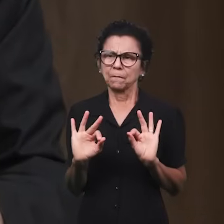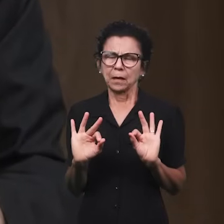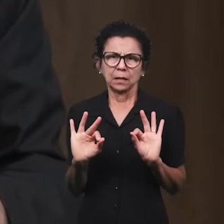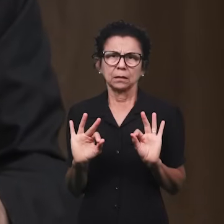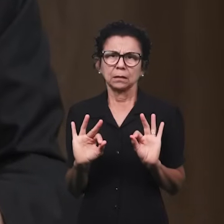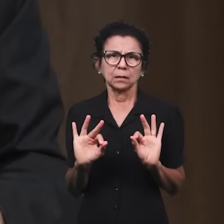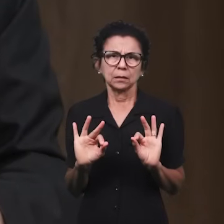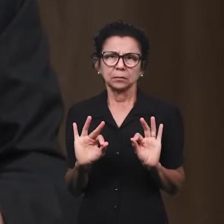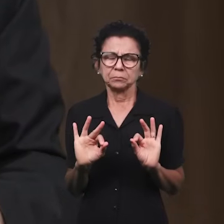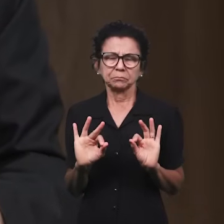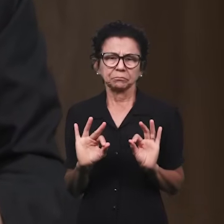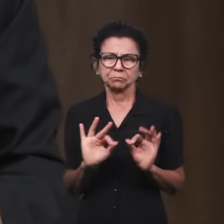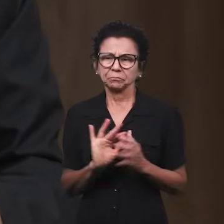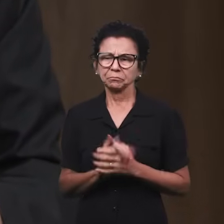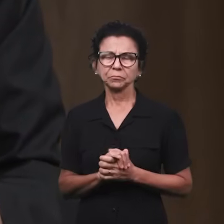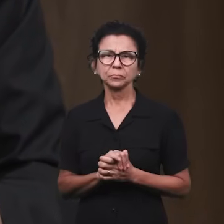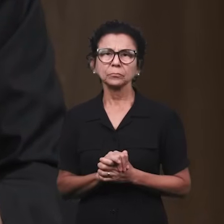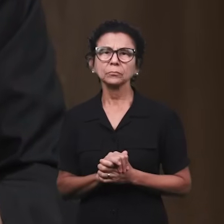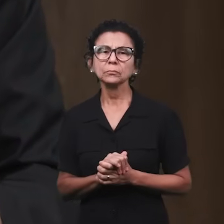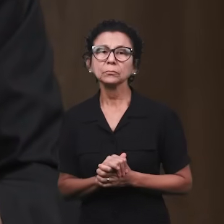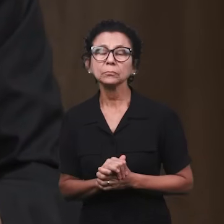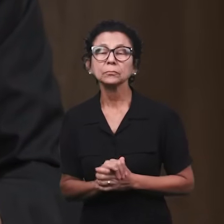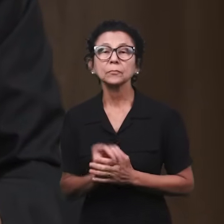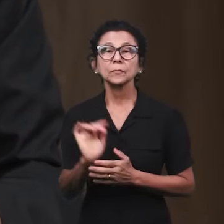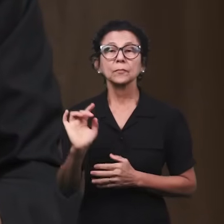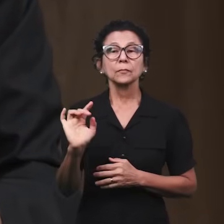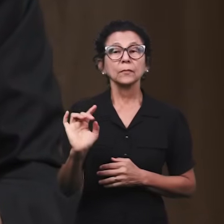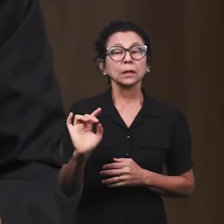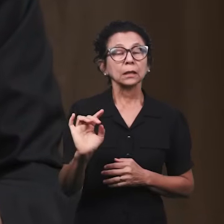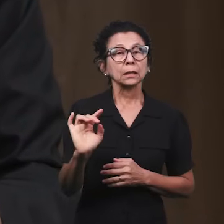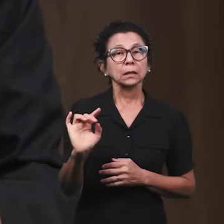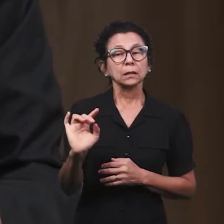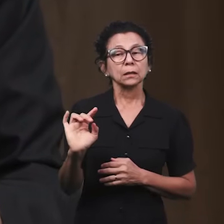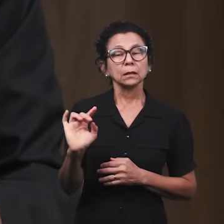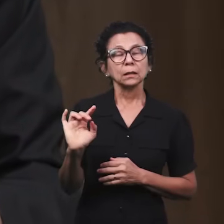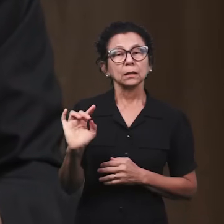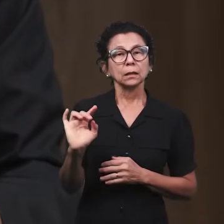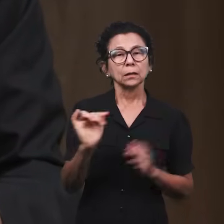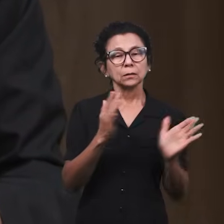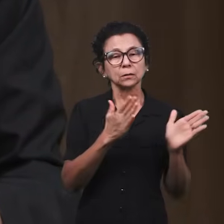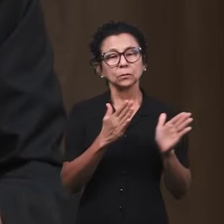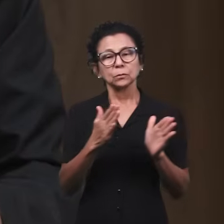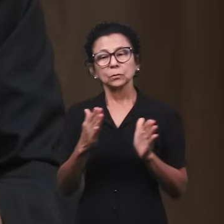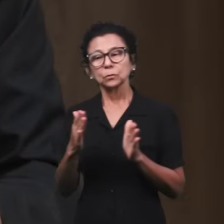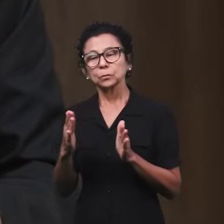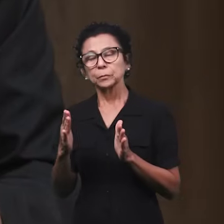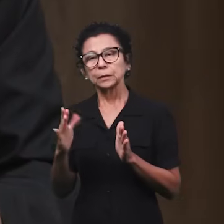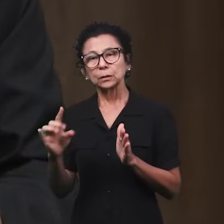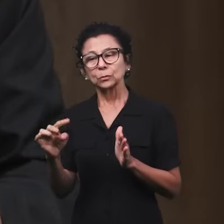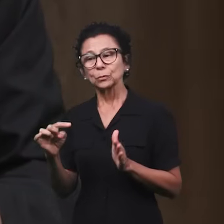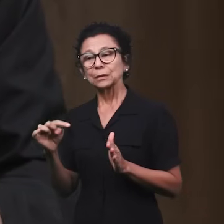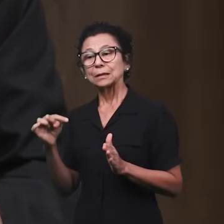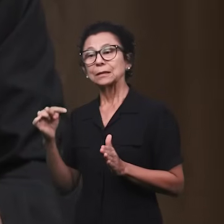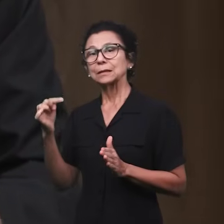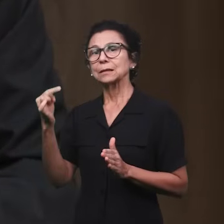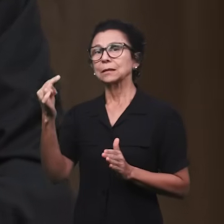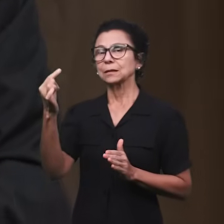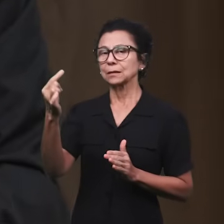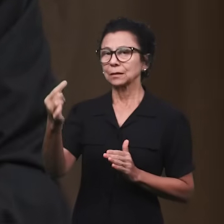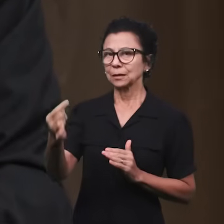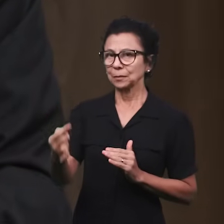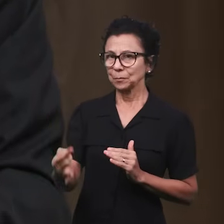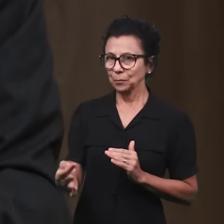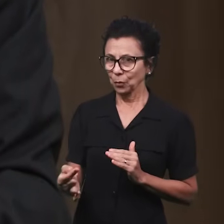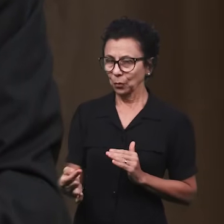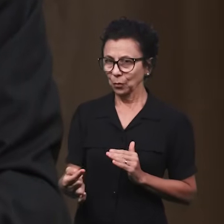nenhum sintoma, e que depois começaram, nessa época da amamentação depois,